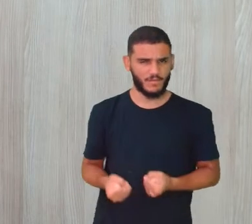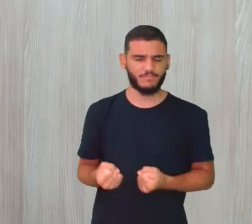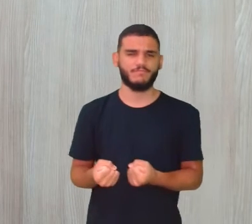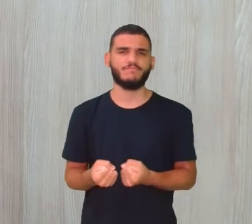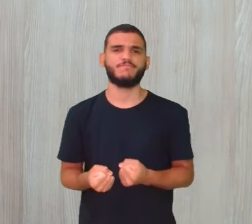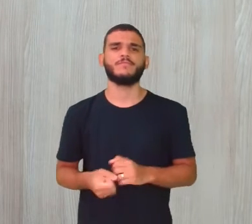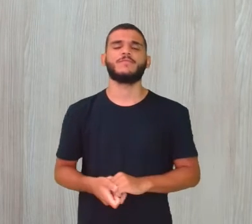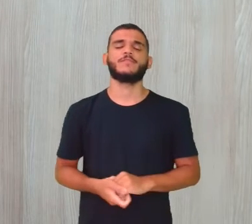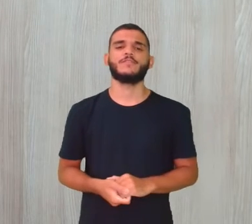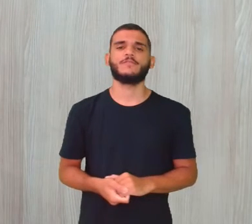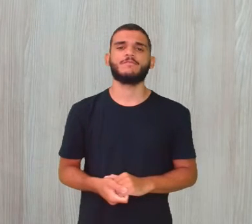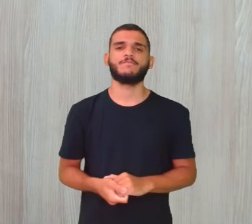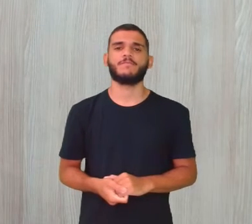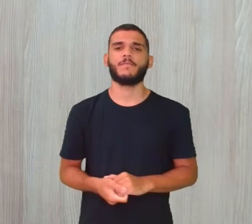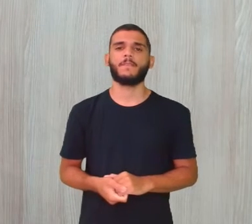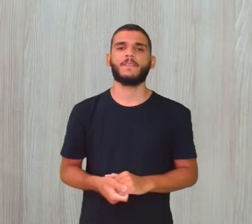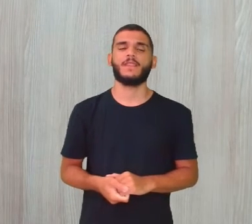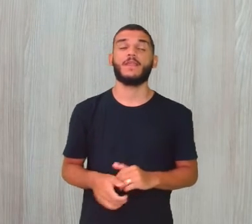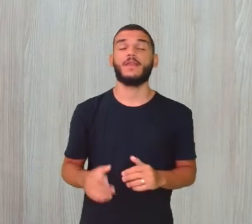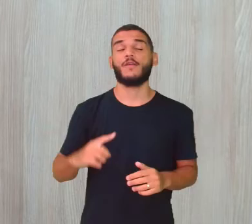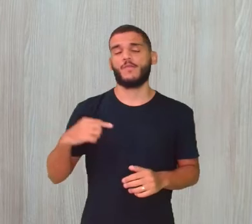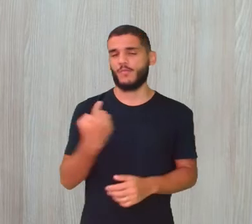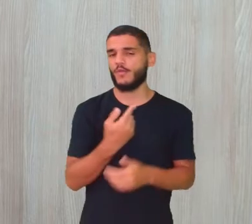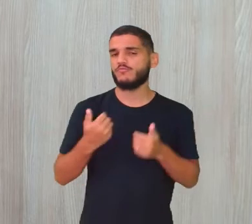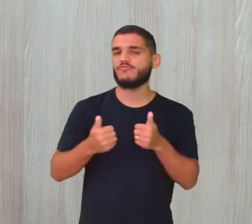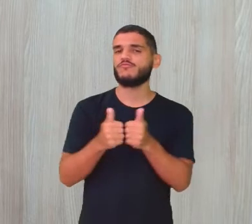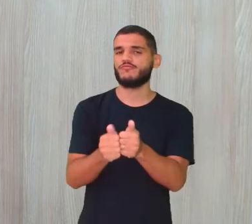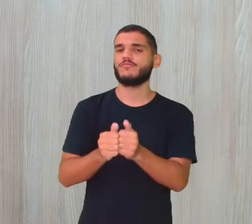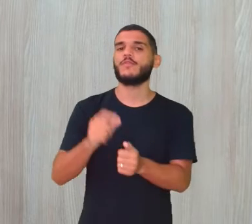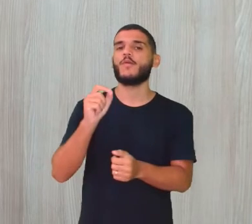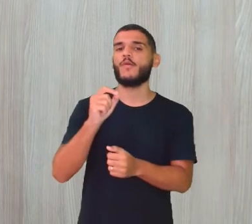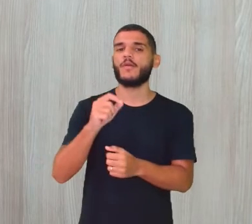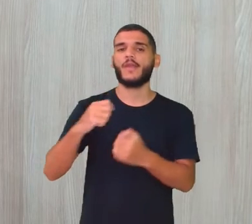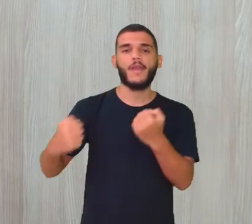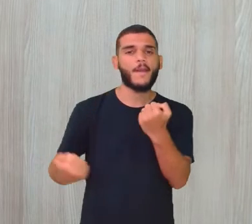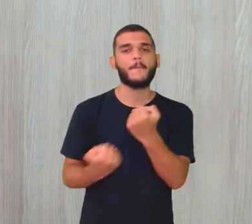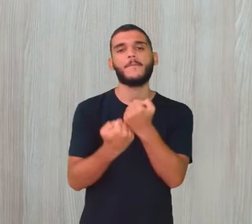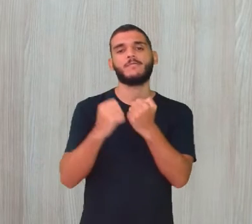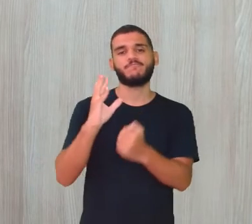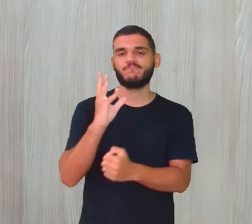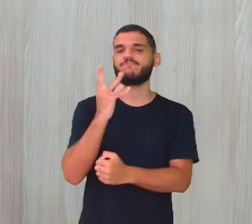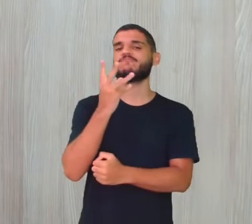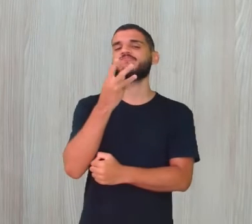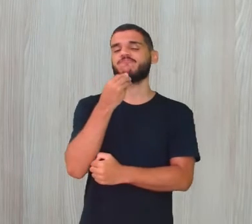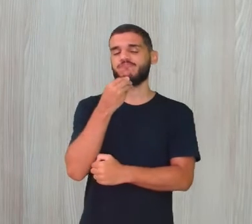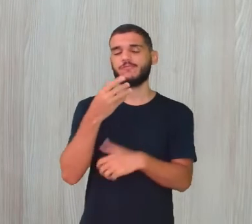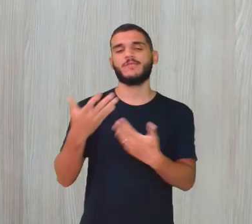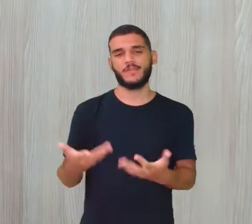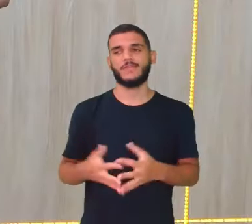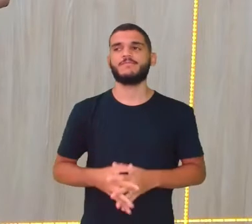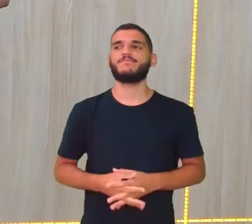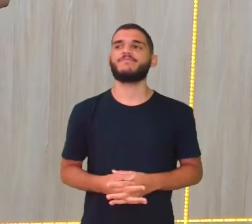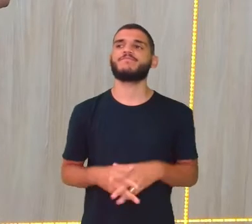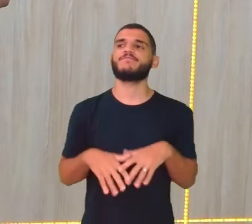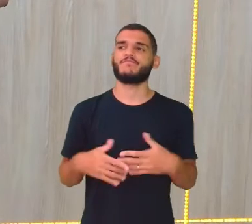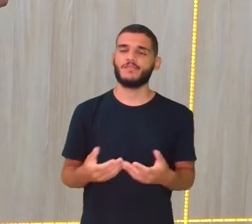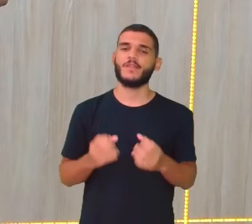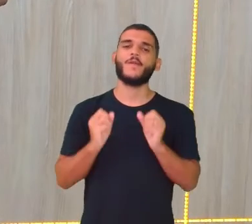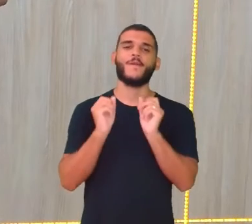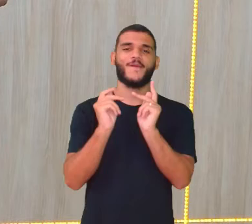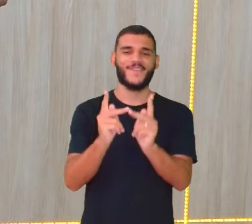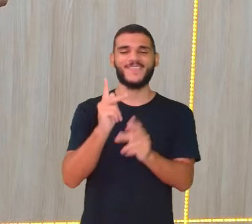né? Vamos embora que junto a gente fortalece o nosso conhecimento, né? Isso mesmo, professora Carol? É, certíssima,